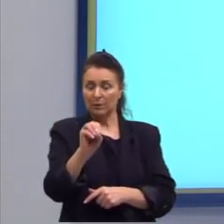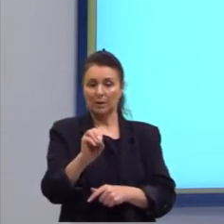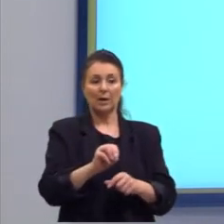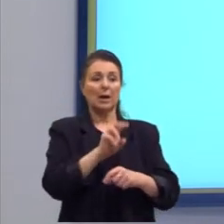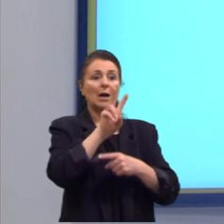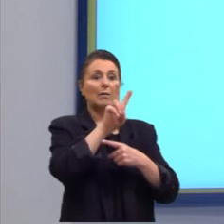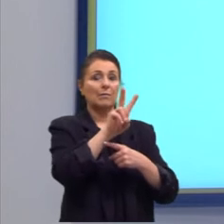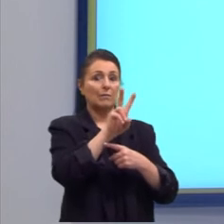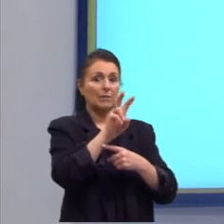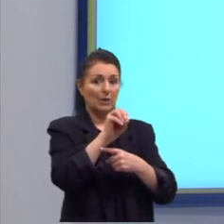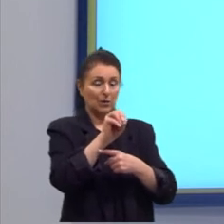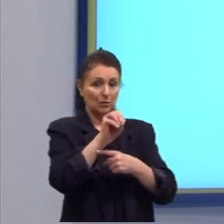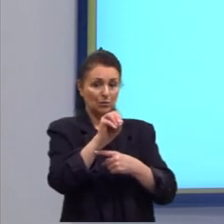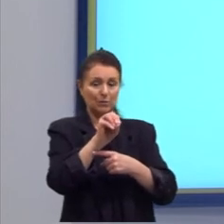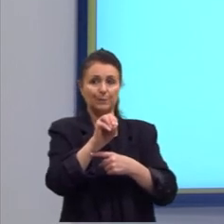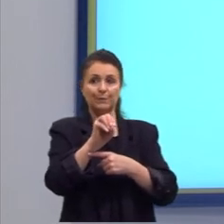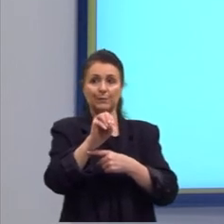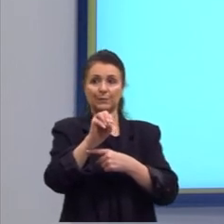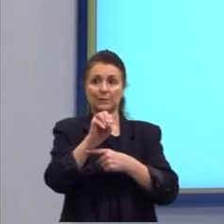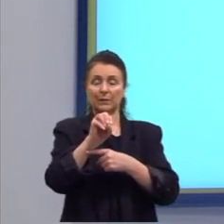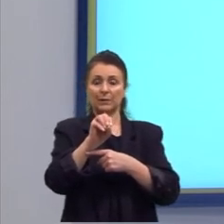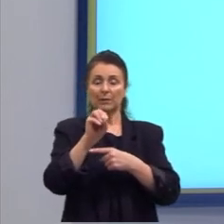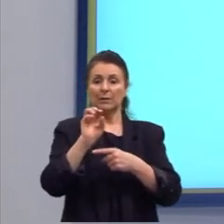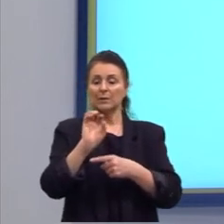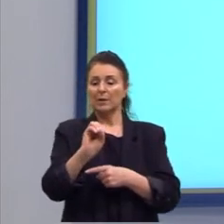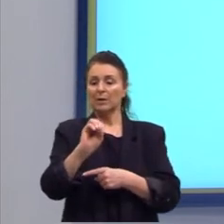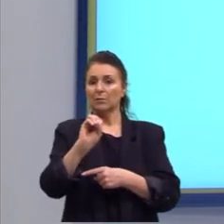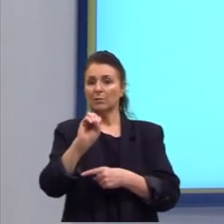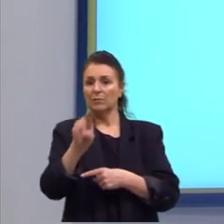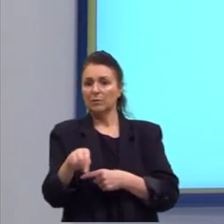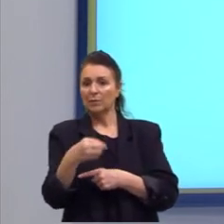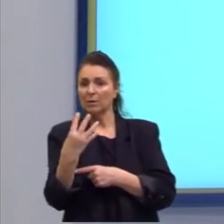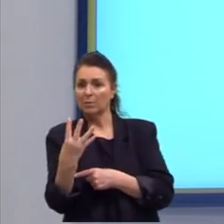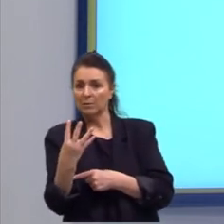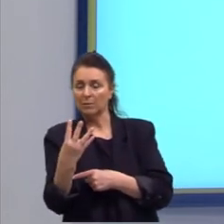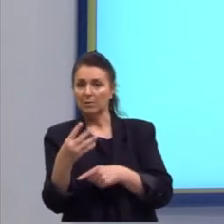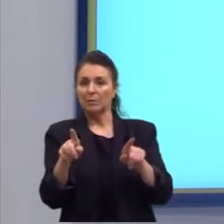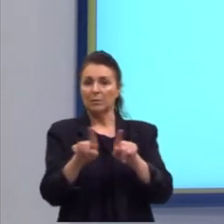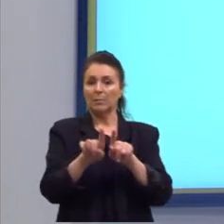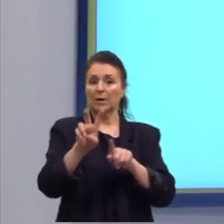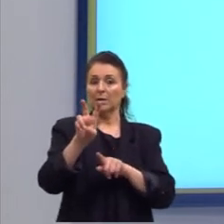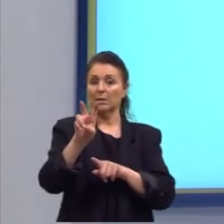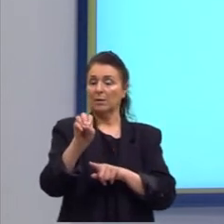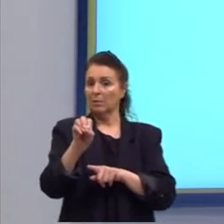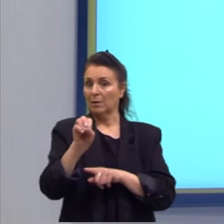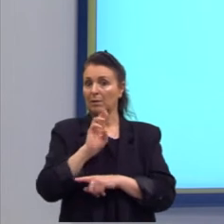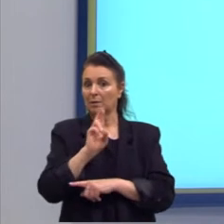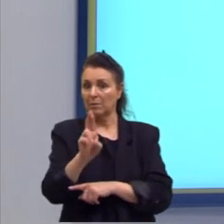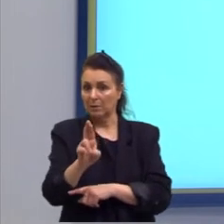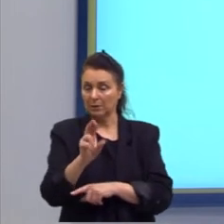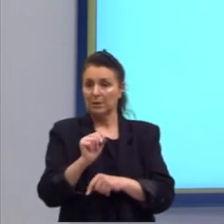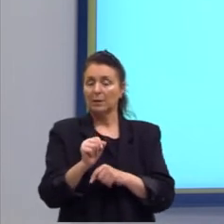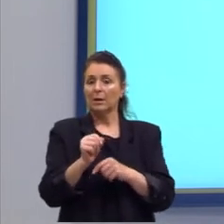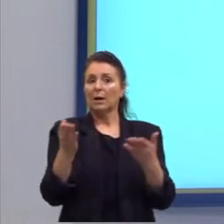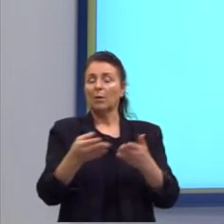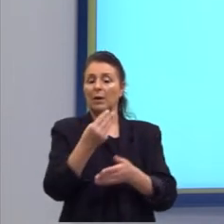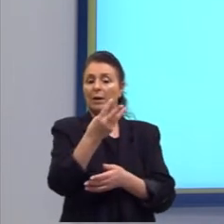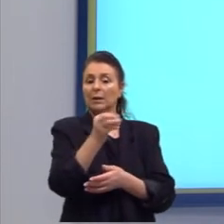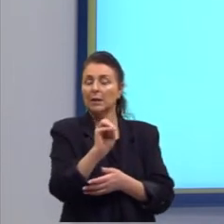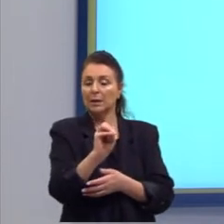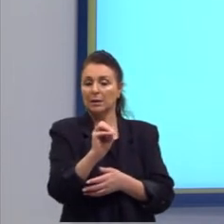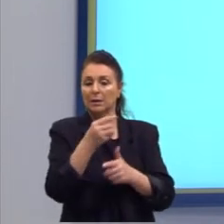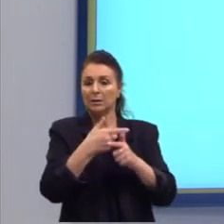dividido né eu venho aqui encaixa 0,4 também vai dar 50 se eu pegar